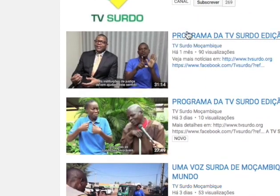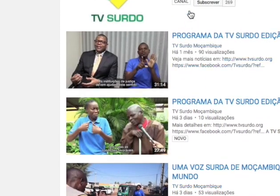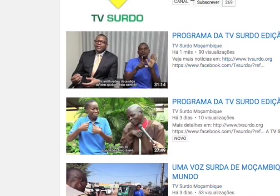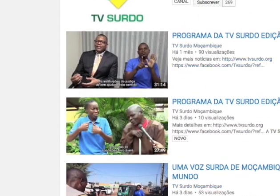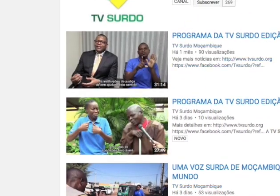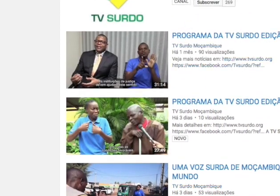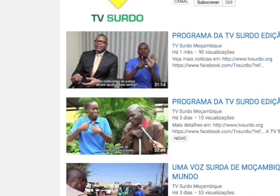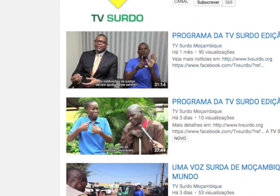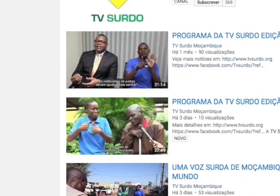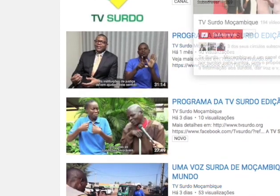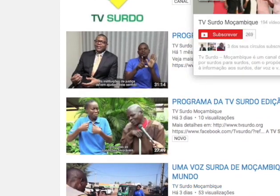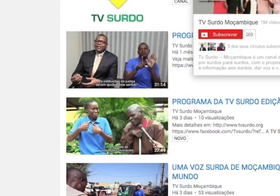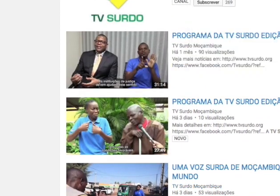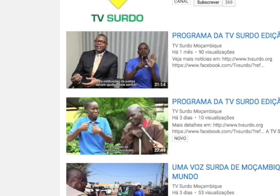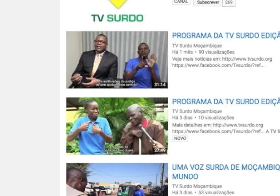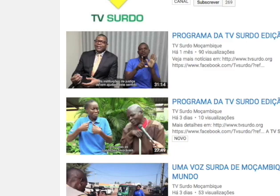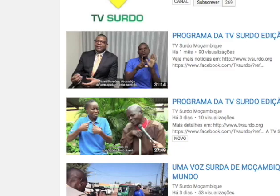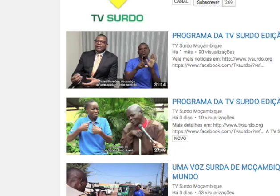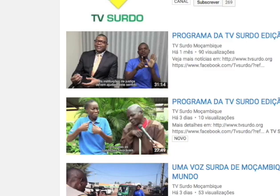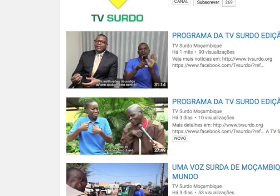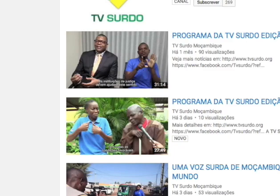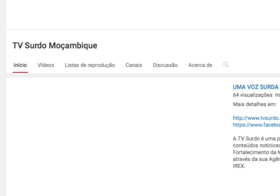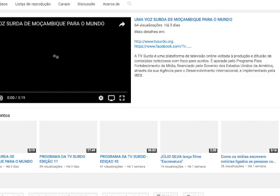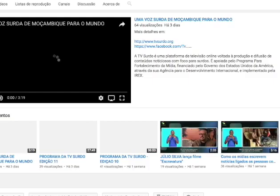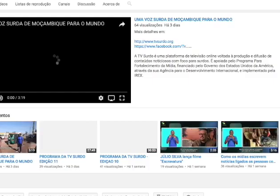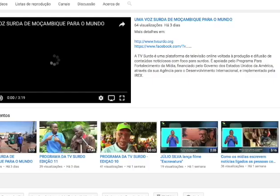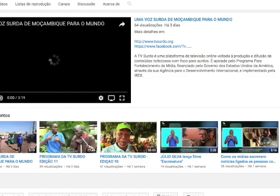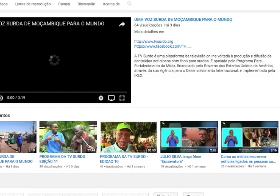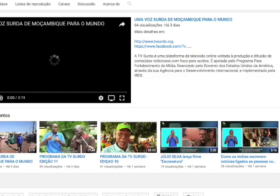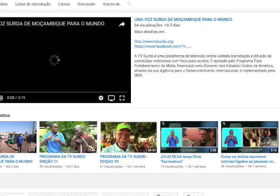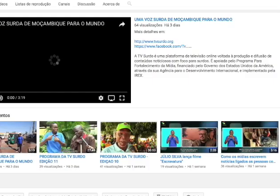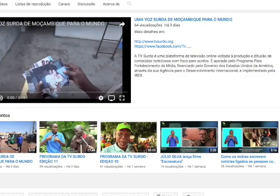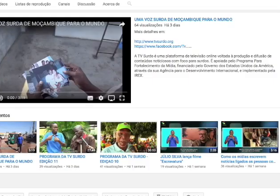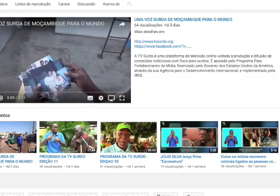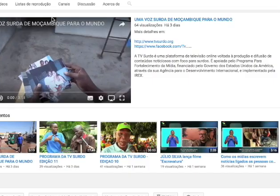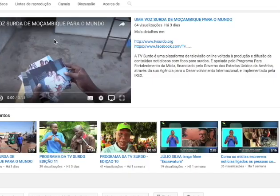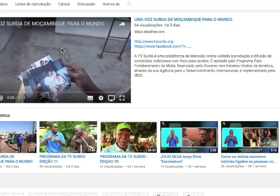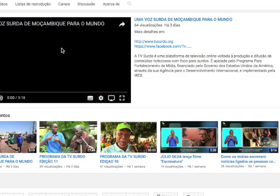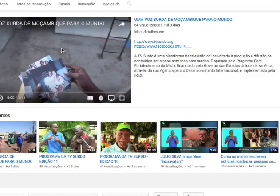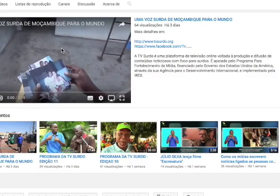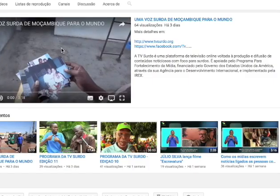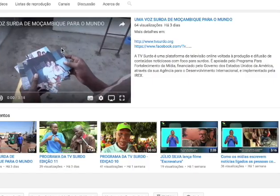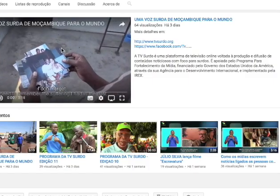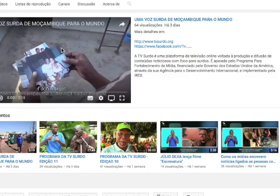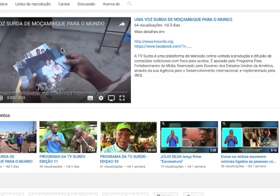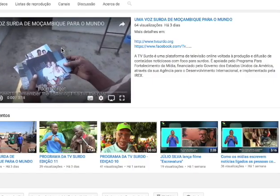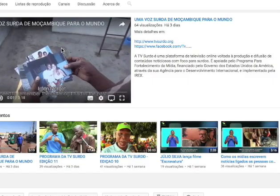Podendo assistir também aos programas da TV Surdo que são exibidos pela STV.